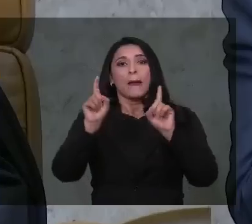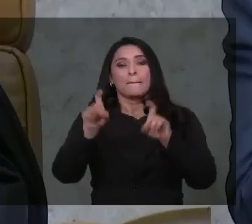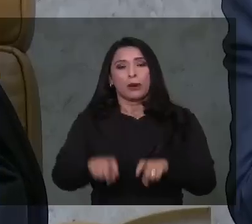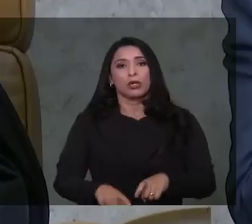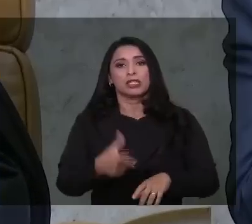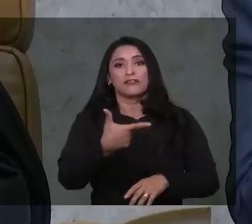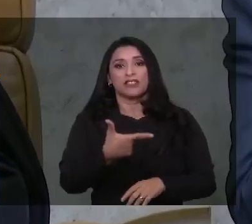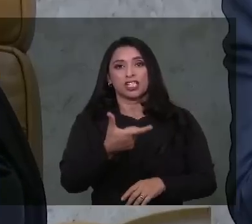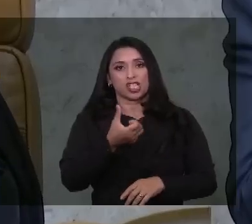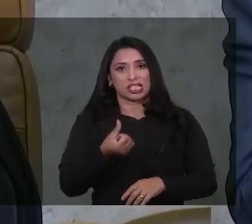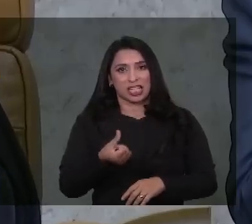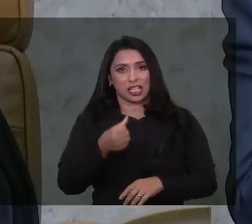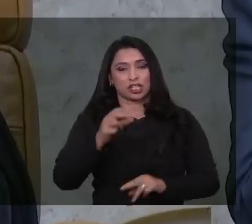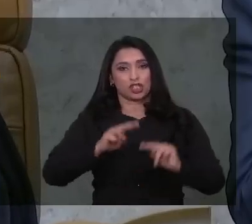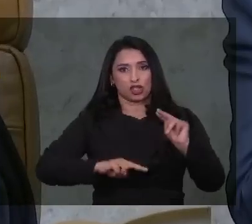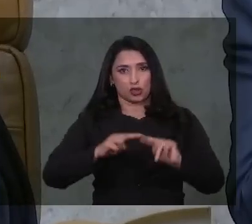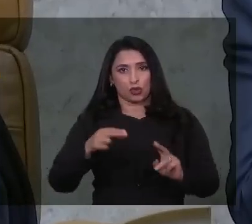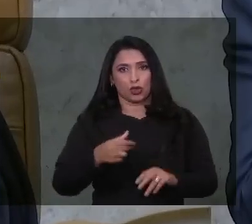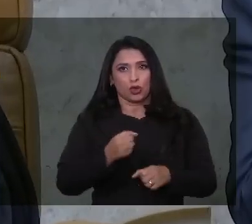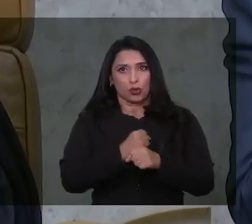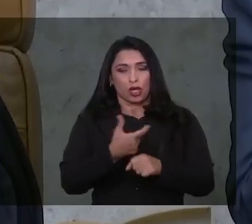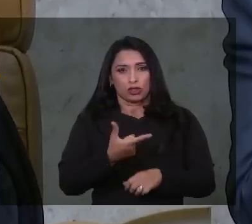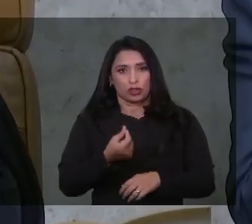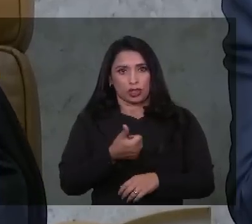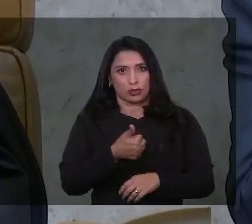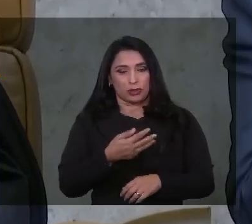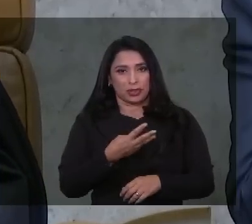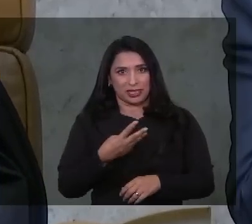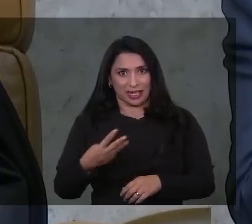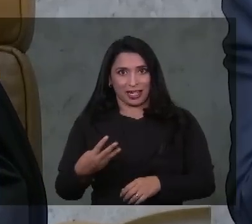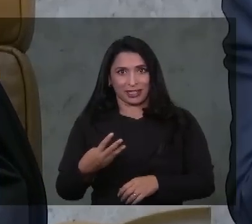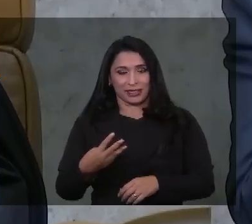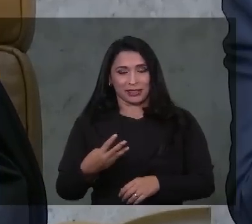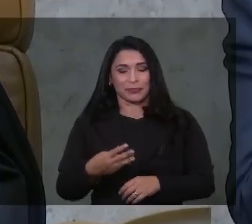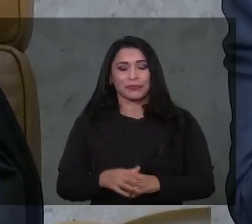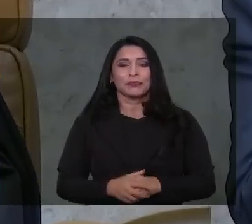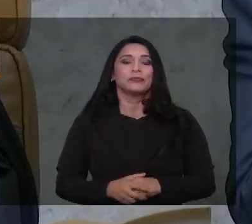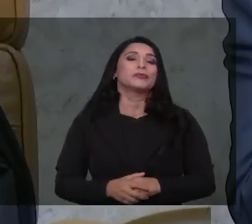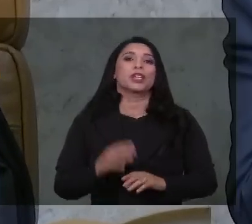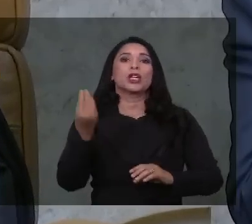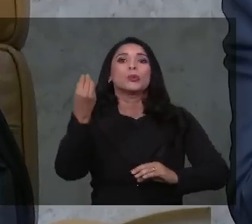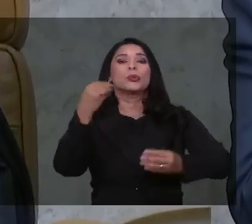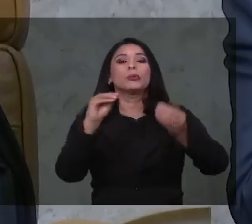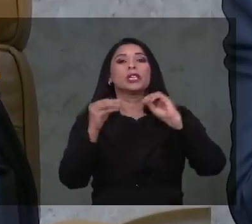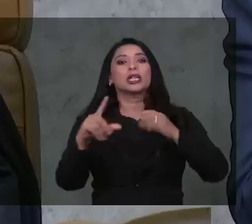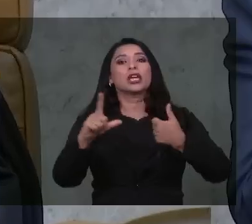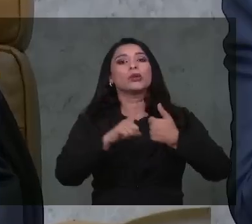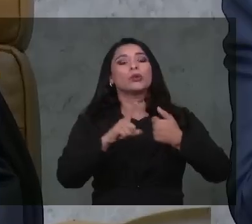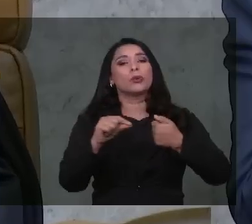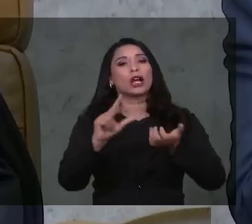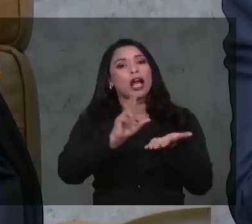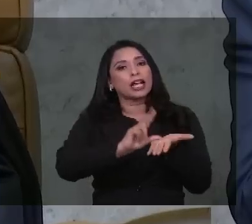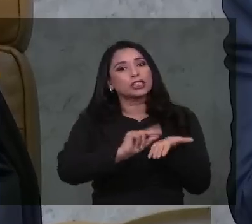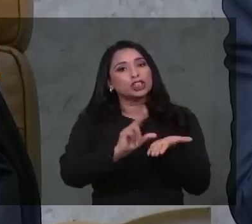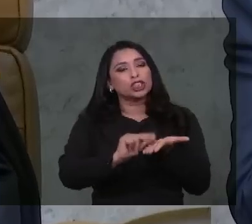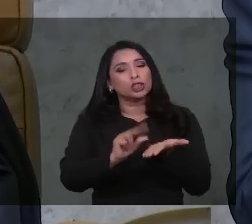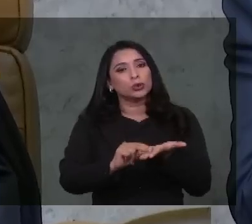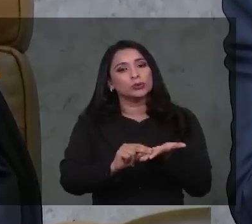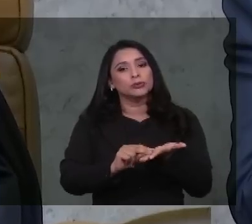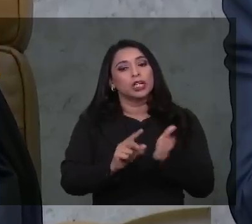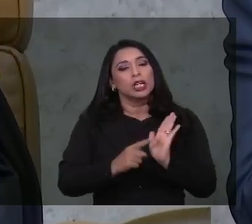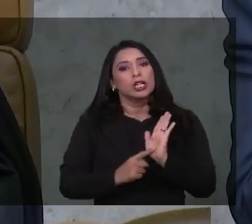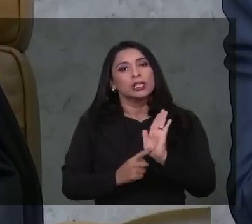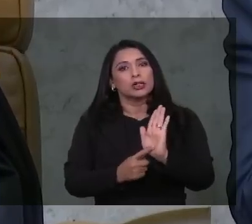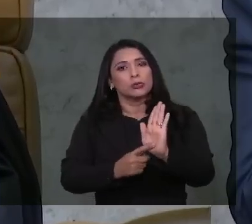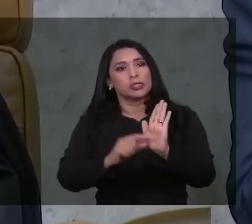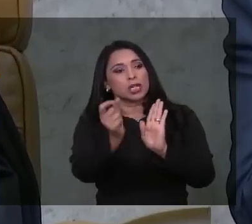de junho de 2013, e esse é o nosso último tópico, eu publiquei um artigo de autoapresentação, onde